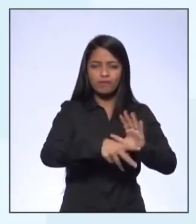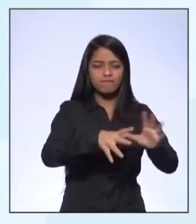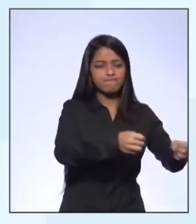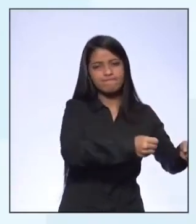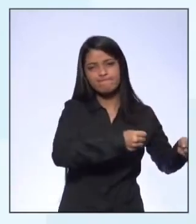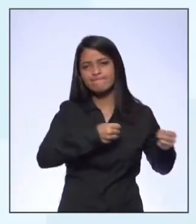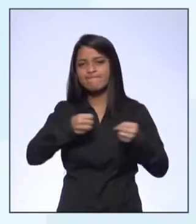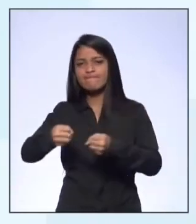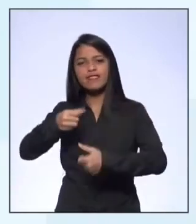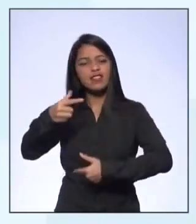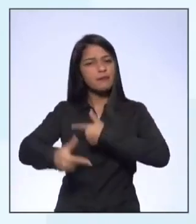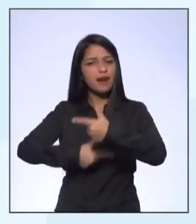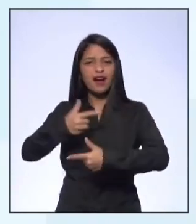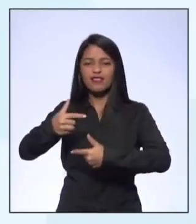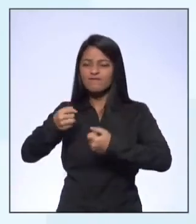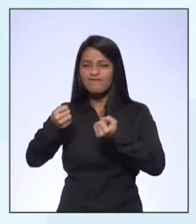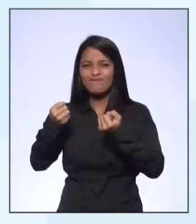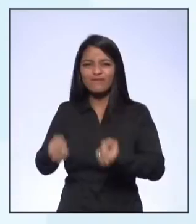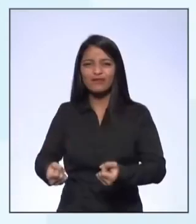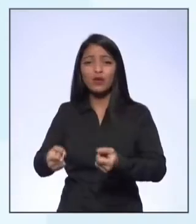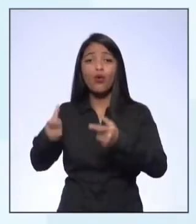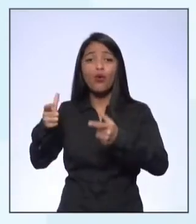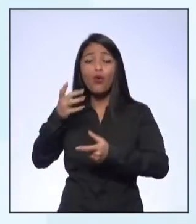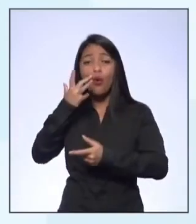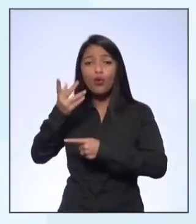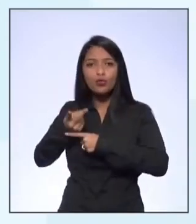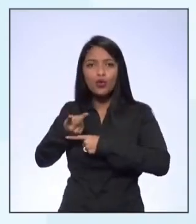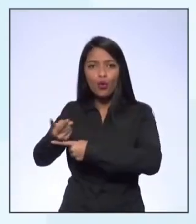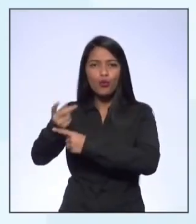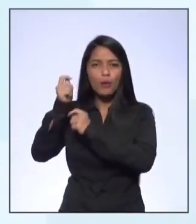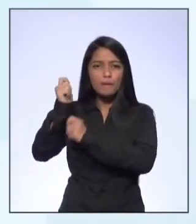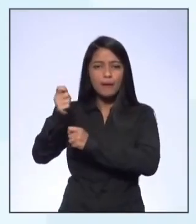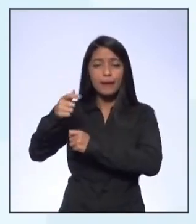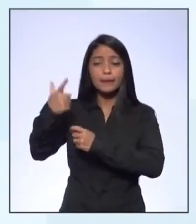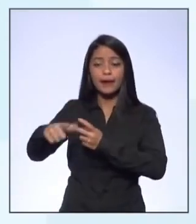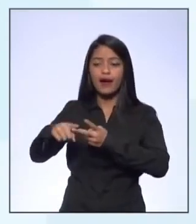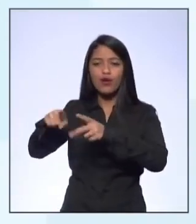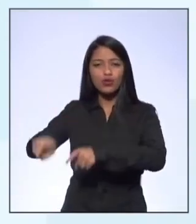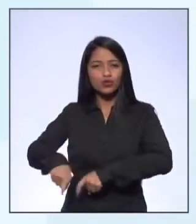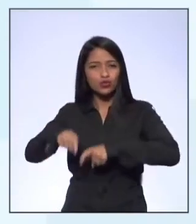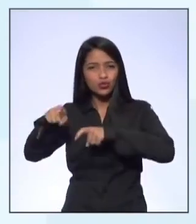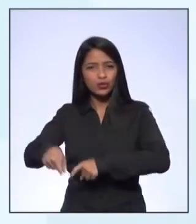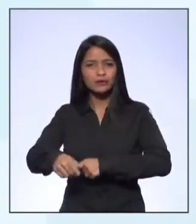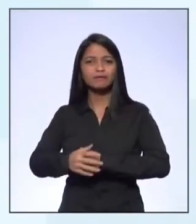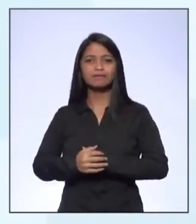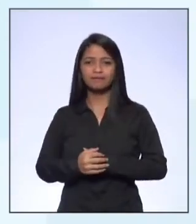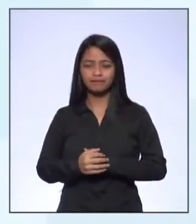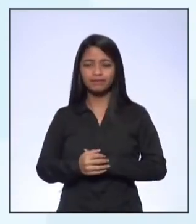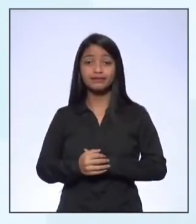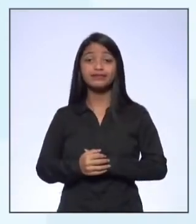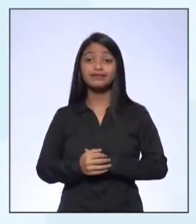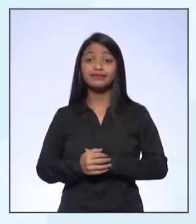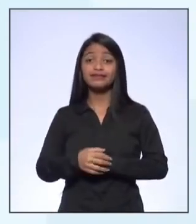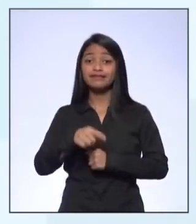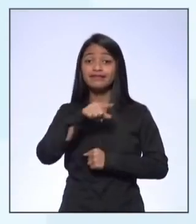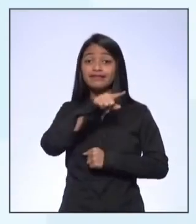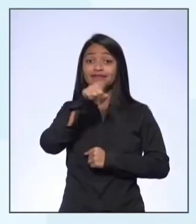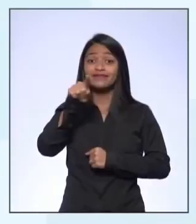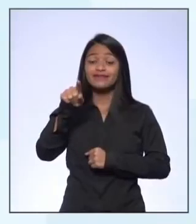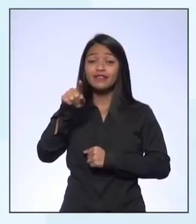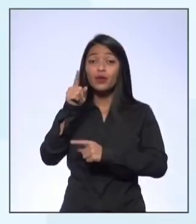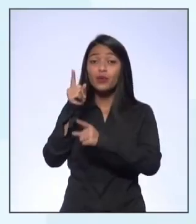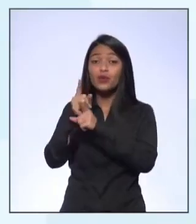nas minas e na agricultura. Então, vocês foram na informação aí das doenças que não